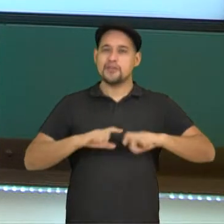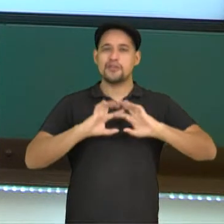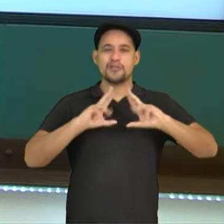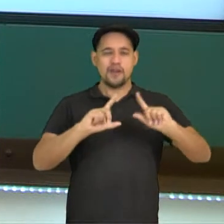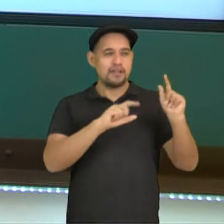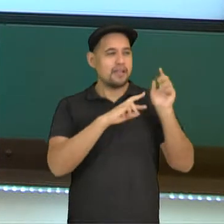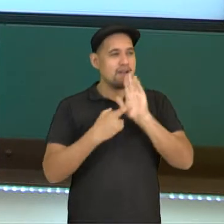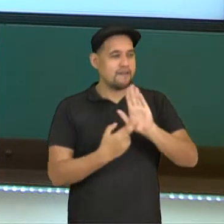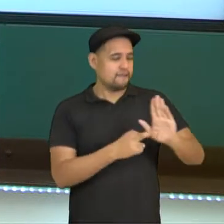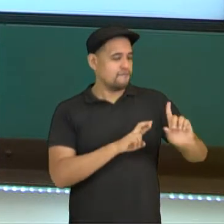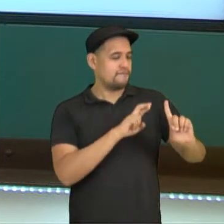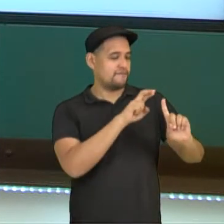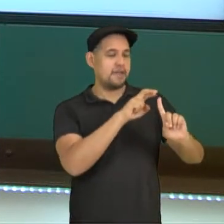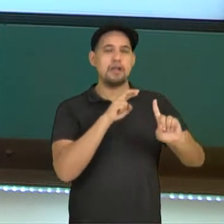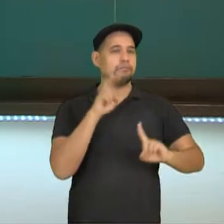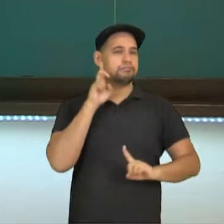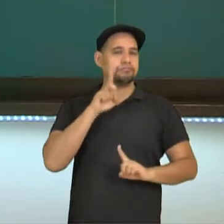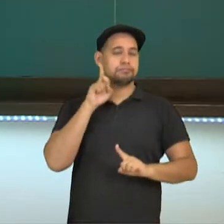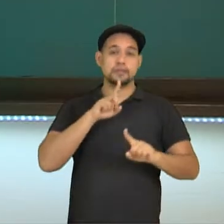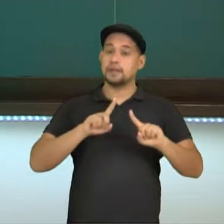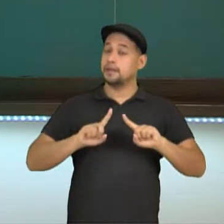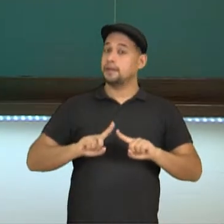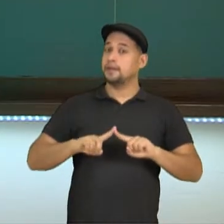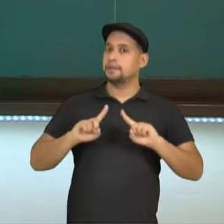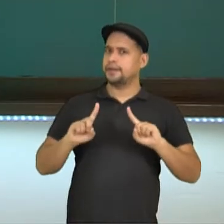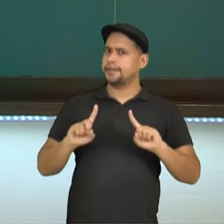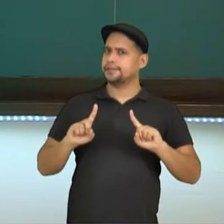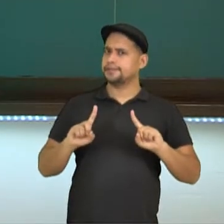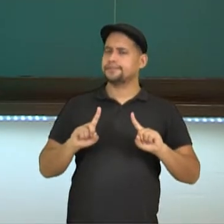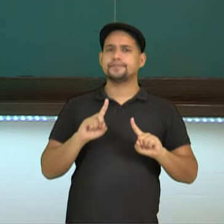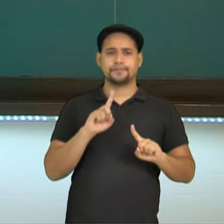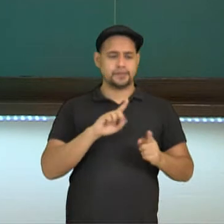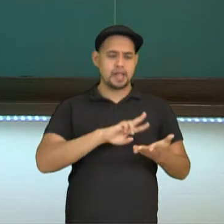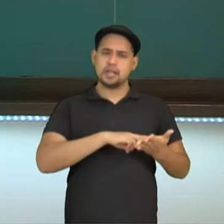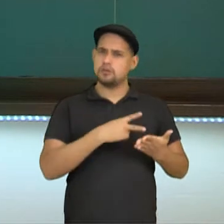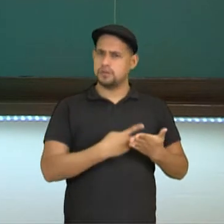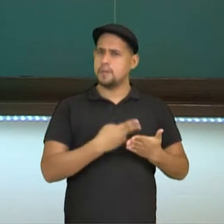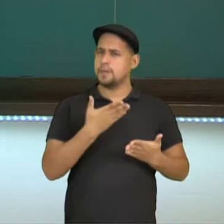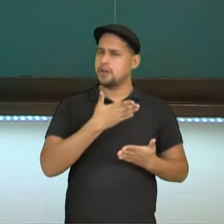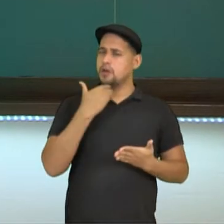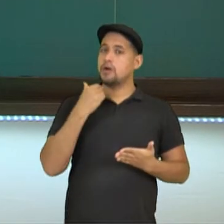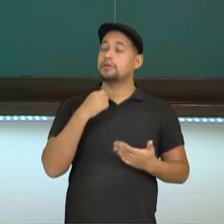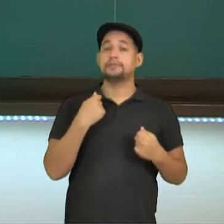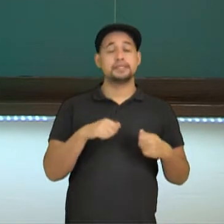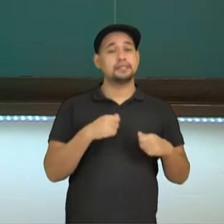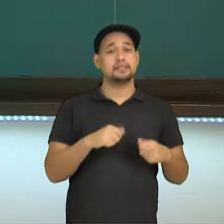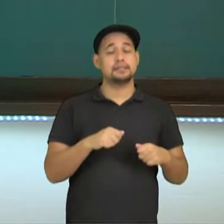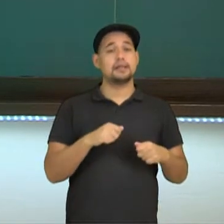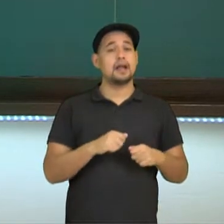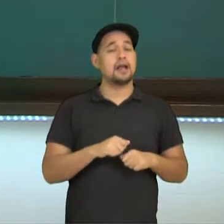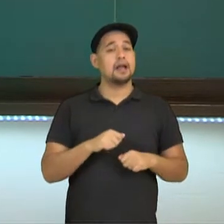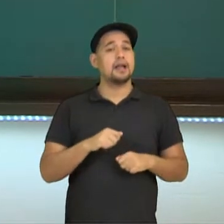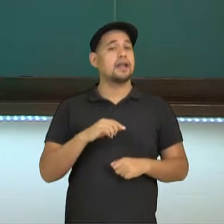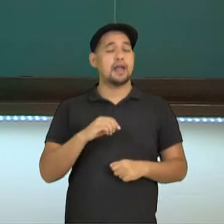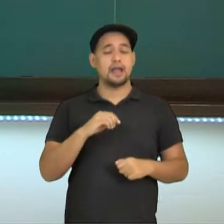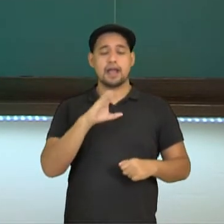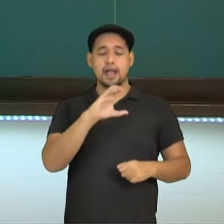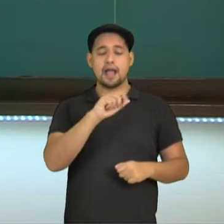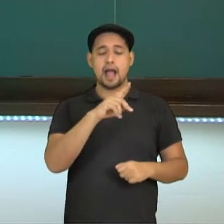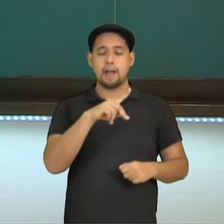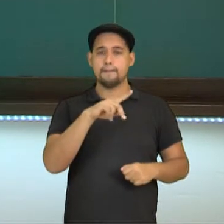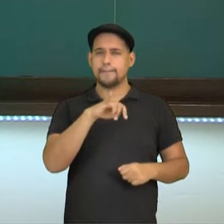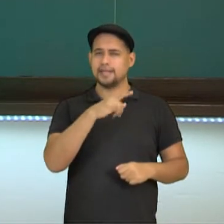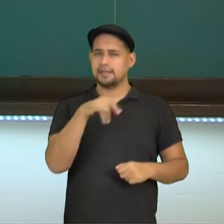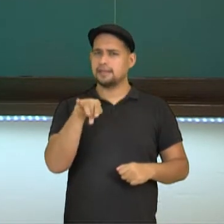referência aos Estados Unidos. Aliás, a tradução melhor deveria ser Capitão Estados Unidos. América é